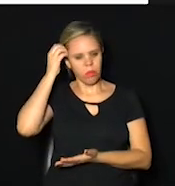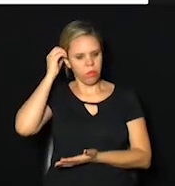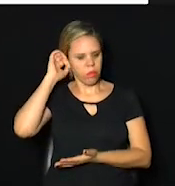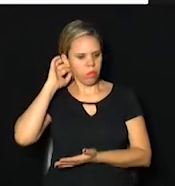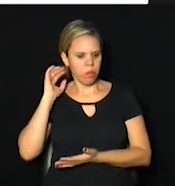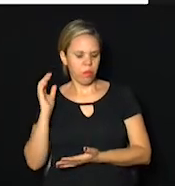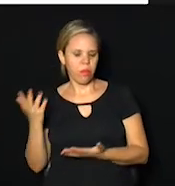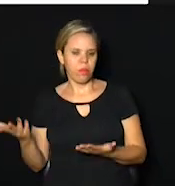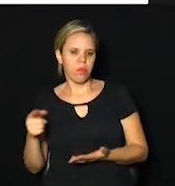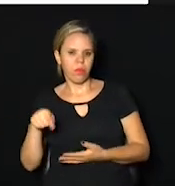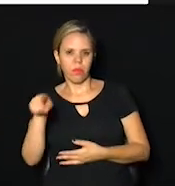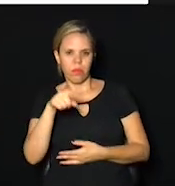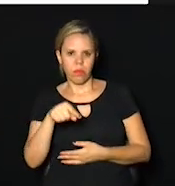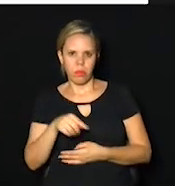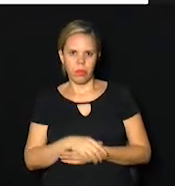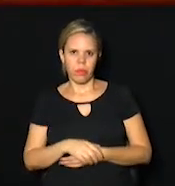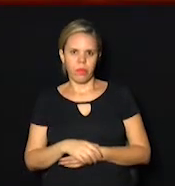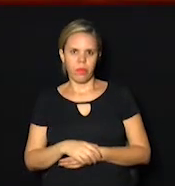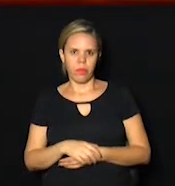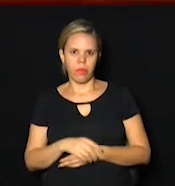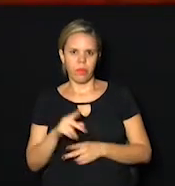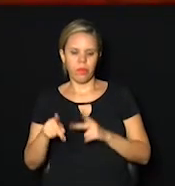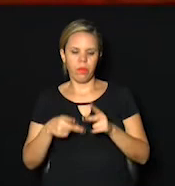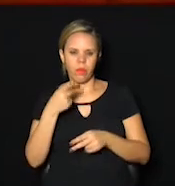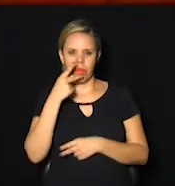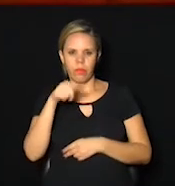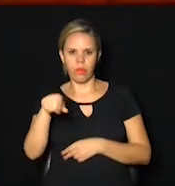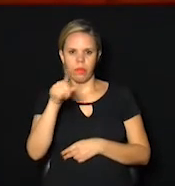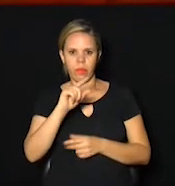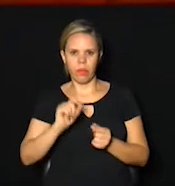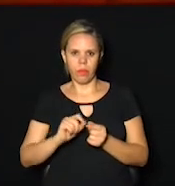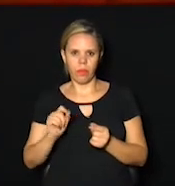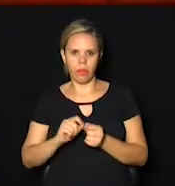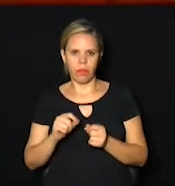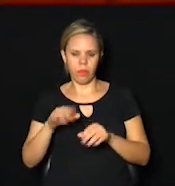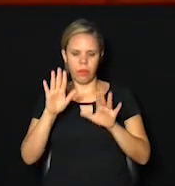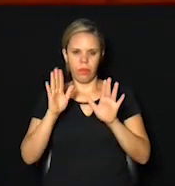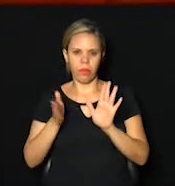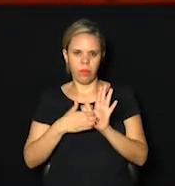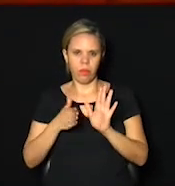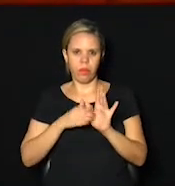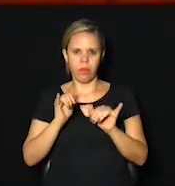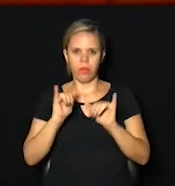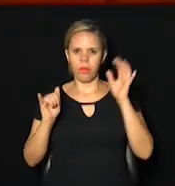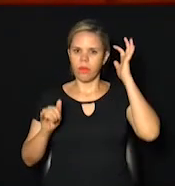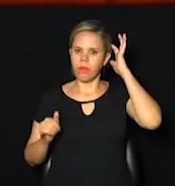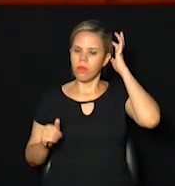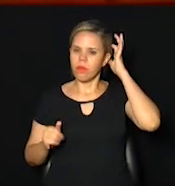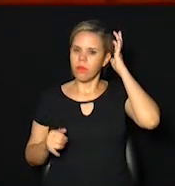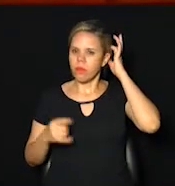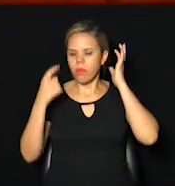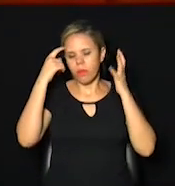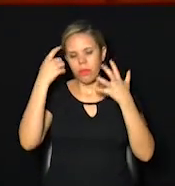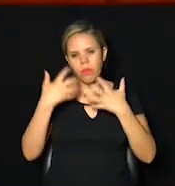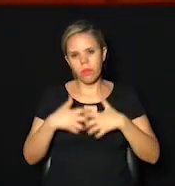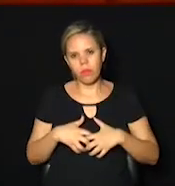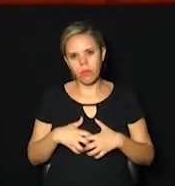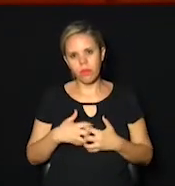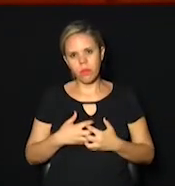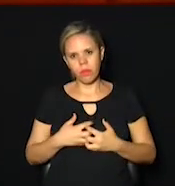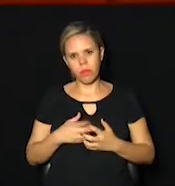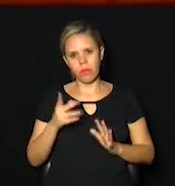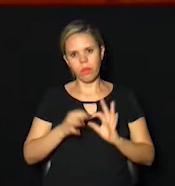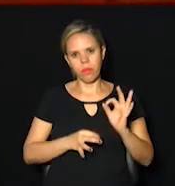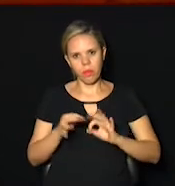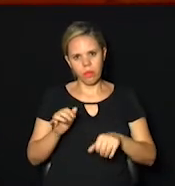Então, quando alguém disser assim, estou fazendo marketing da campanha, pensem que